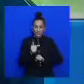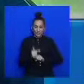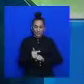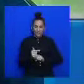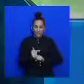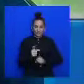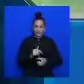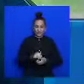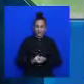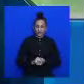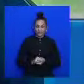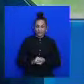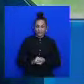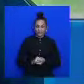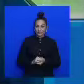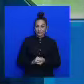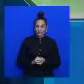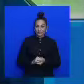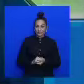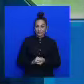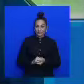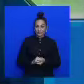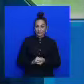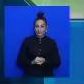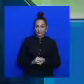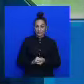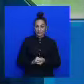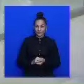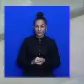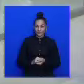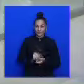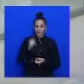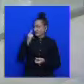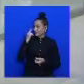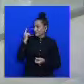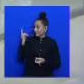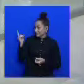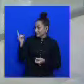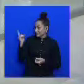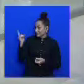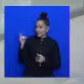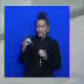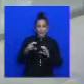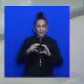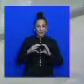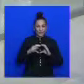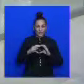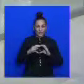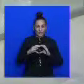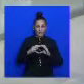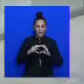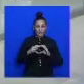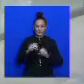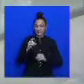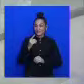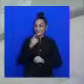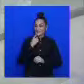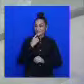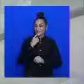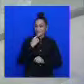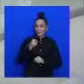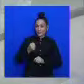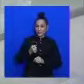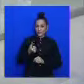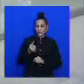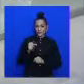7. E vamos aguardar a bola para a coluna 6. Anote aí,